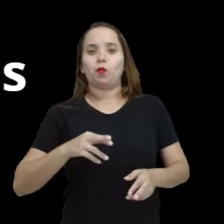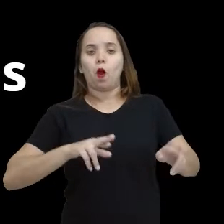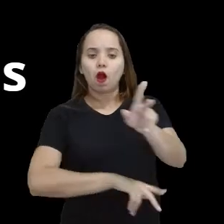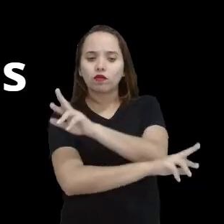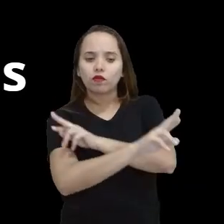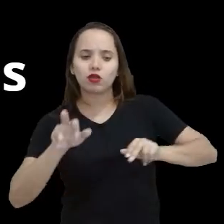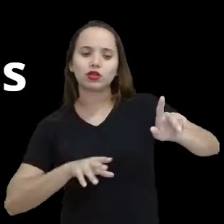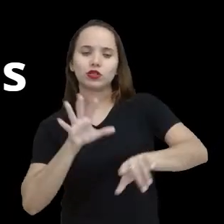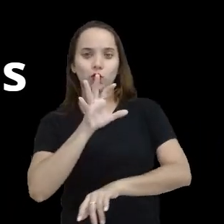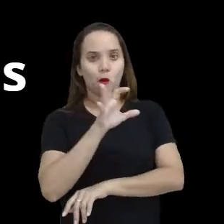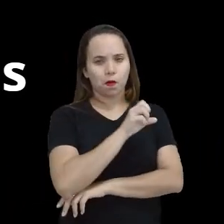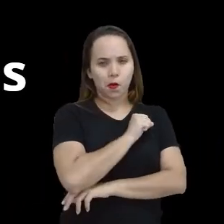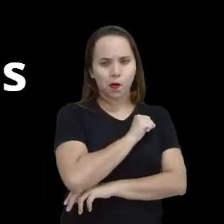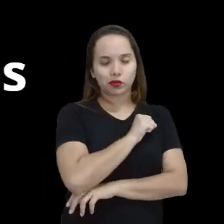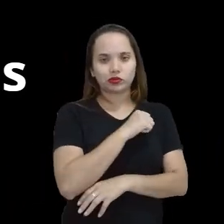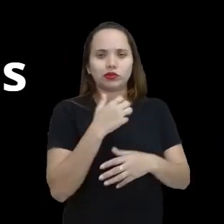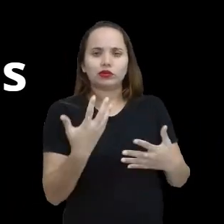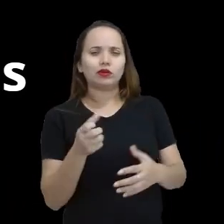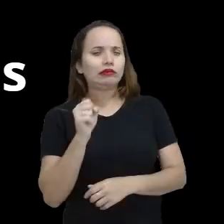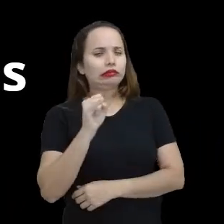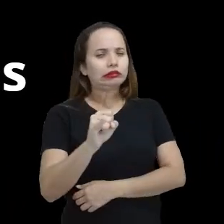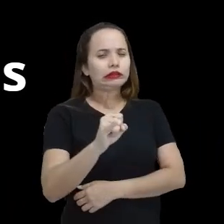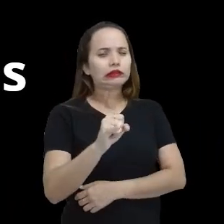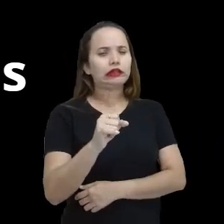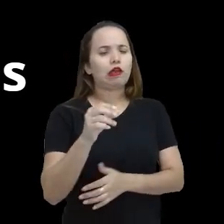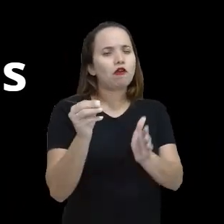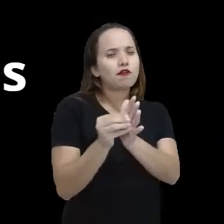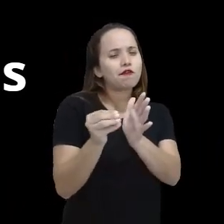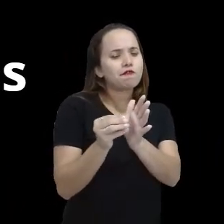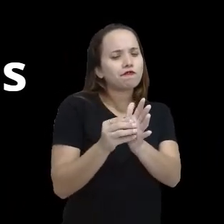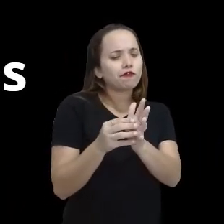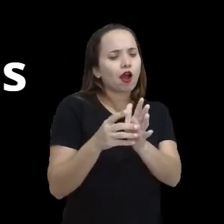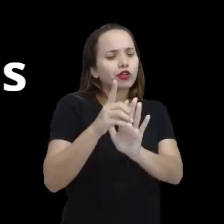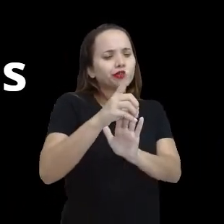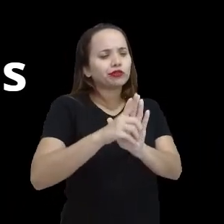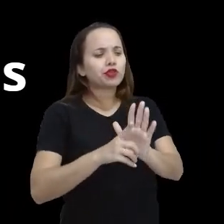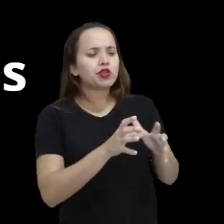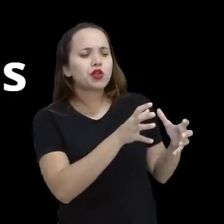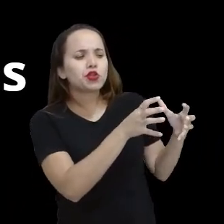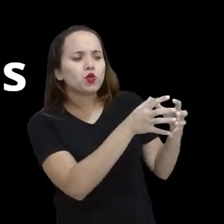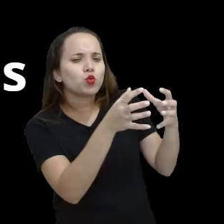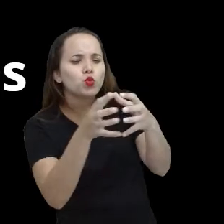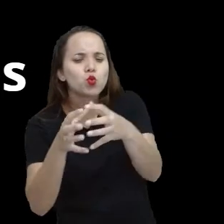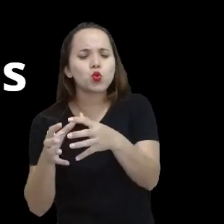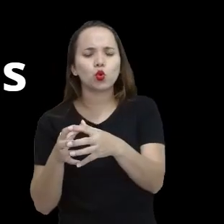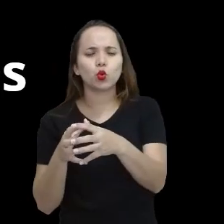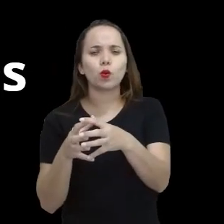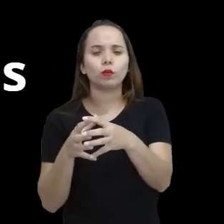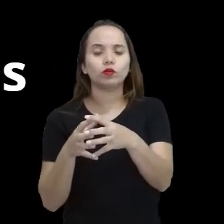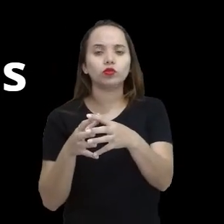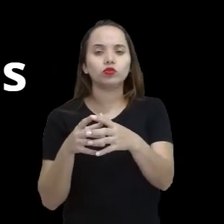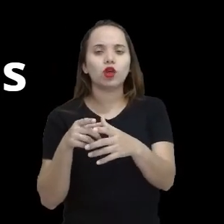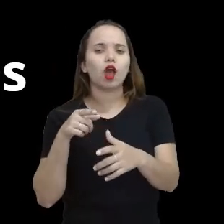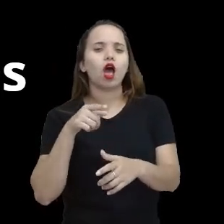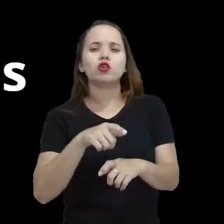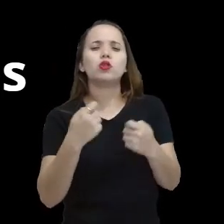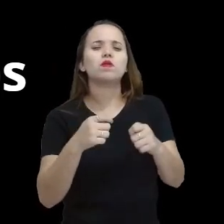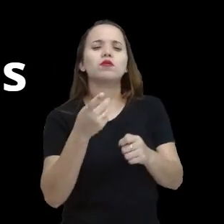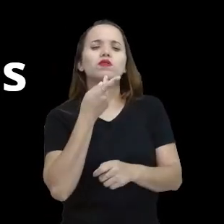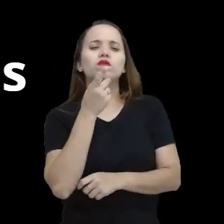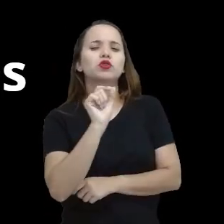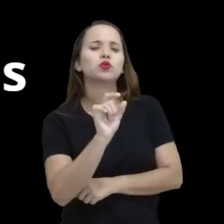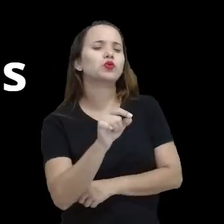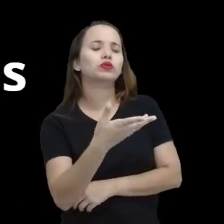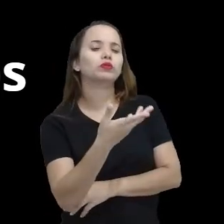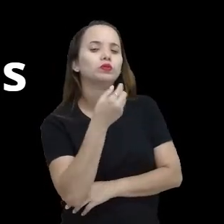amorosa. Então, se alguém resolve desrespeitar o direito desses grupos, o que deve ser com essa pessoa que desrespeita, então,